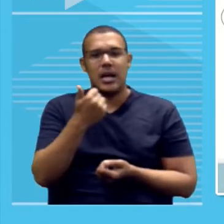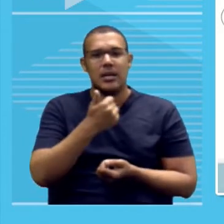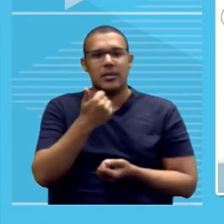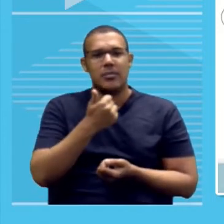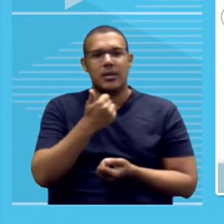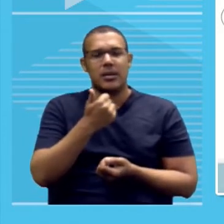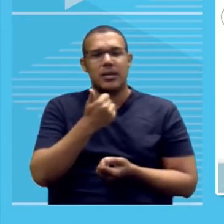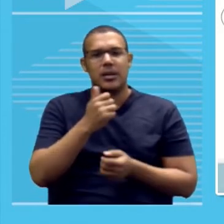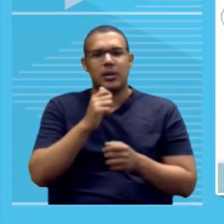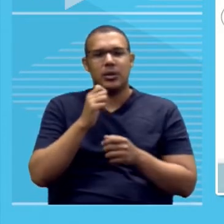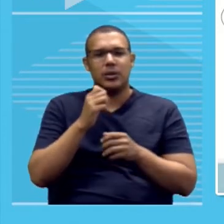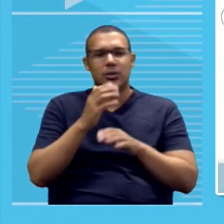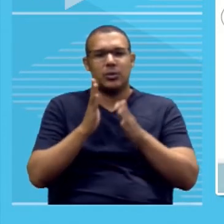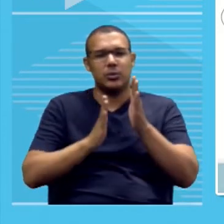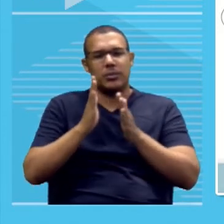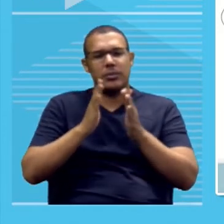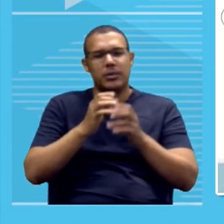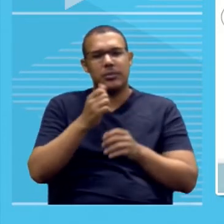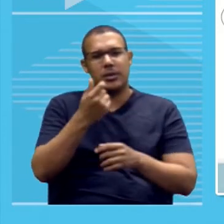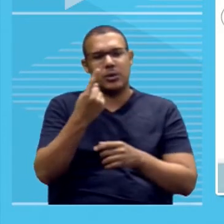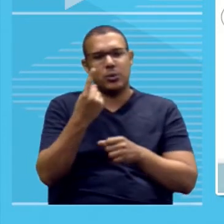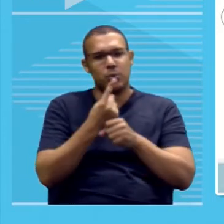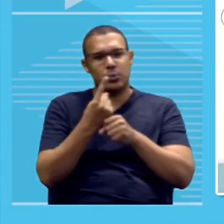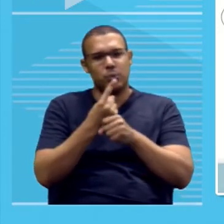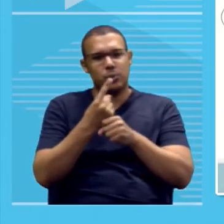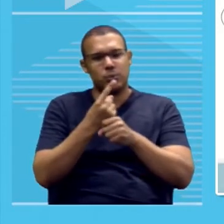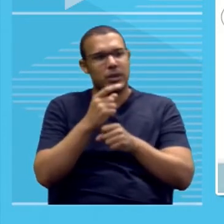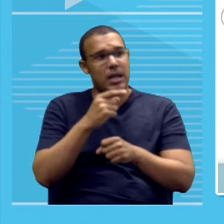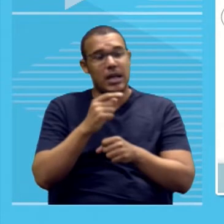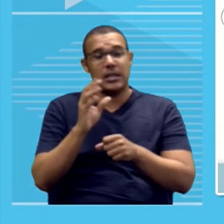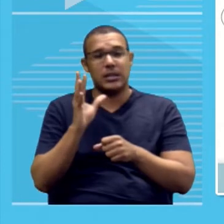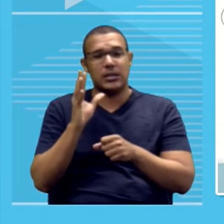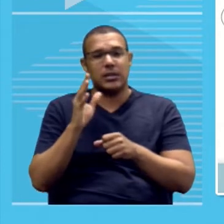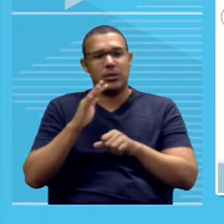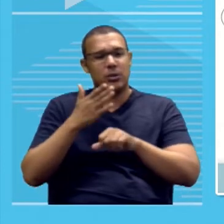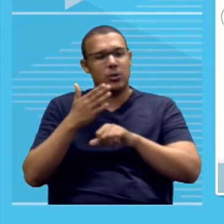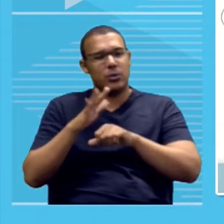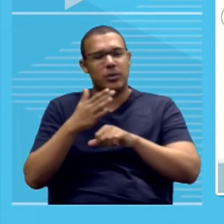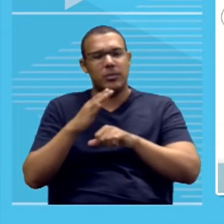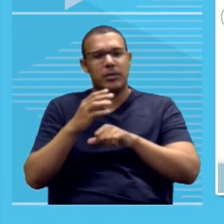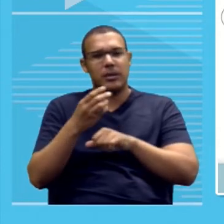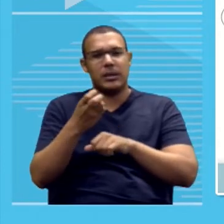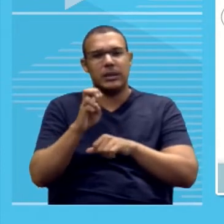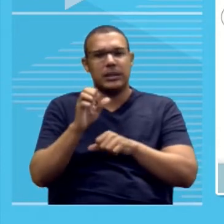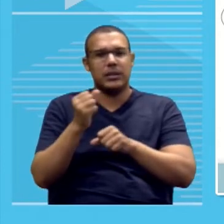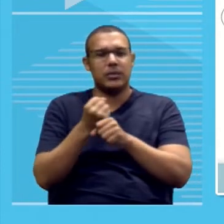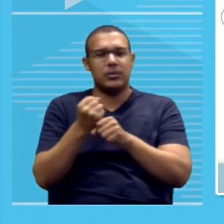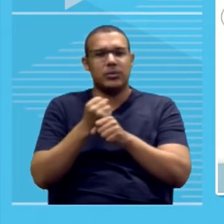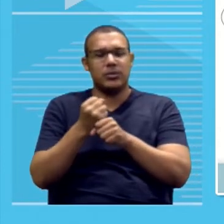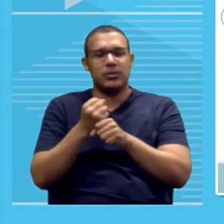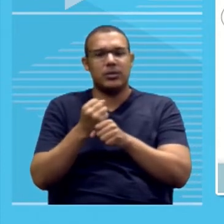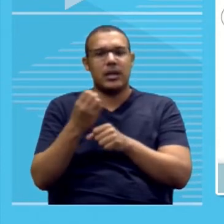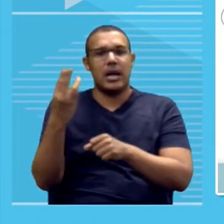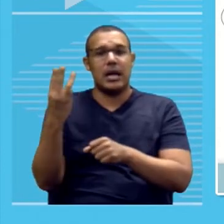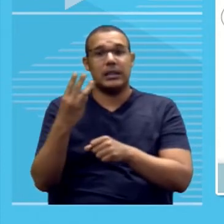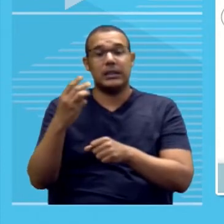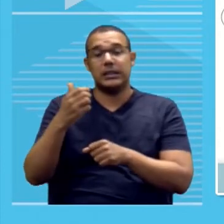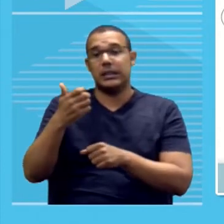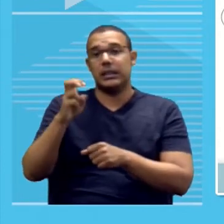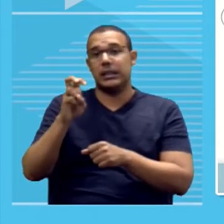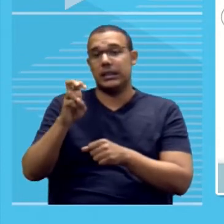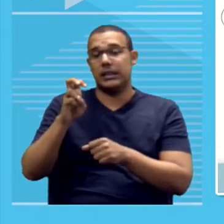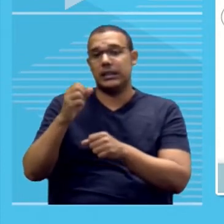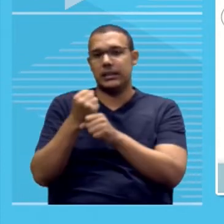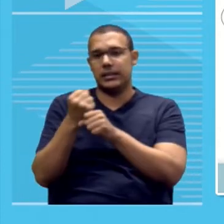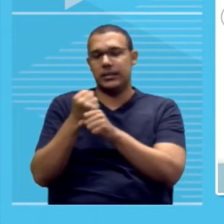1 ano. A lâmpada fluorescente dura 5 anos, enquanto a lâmpada de LED dura 15 anos. Olha